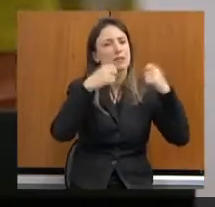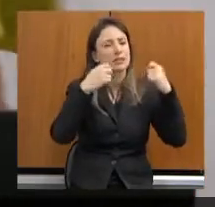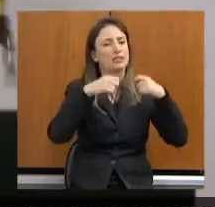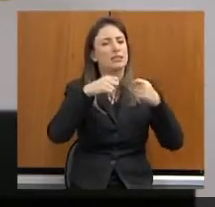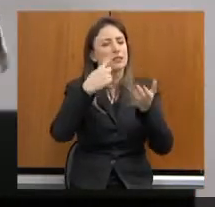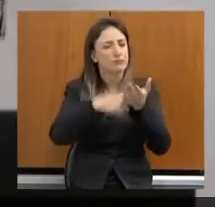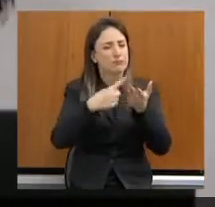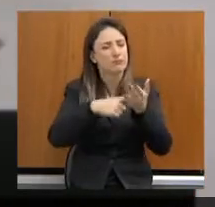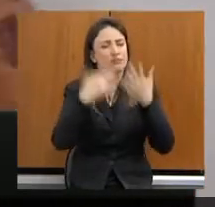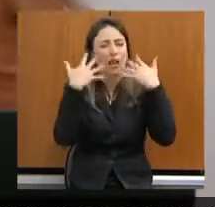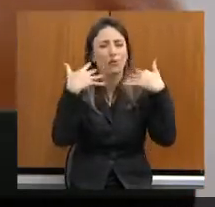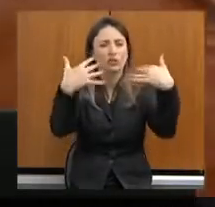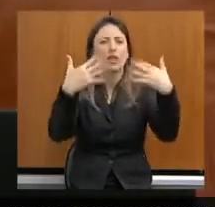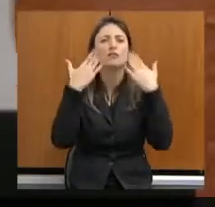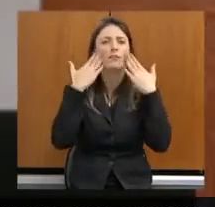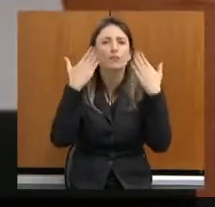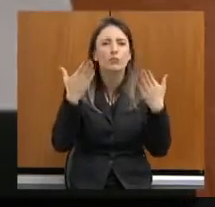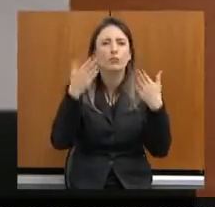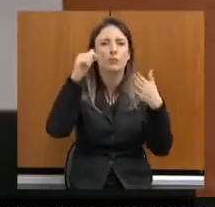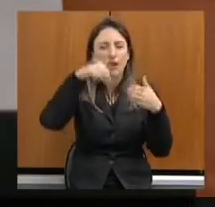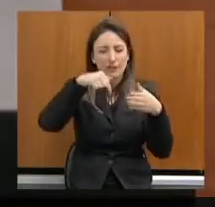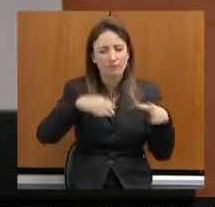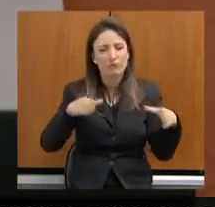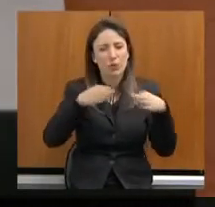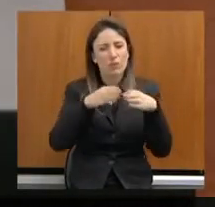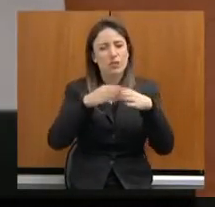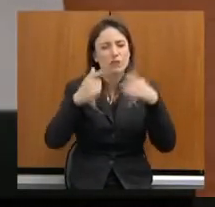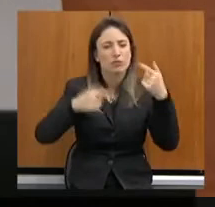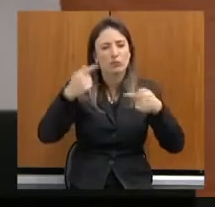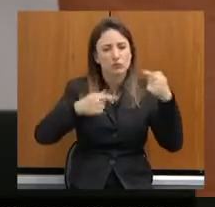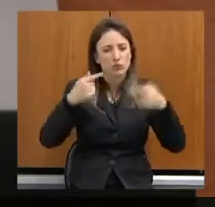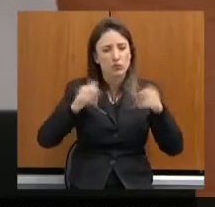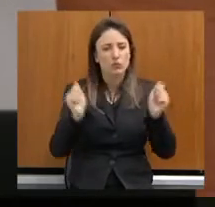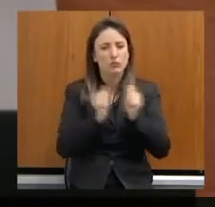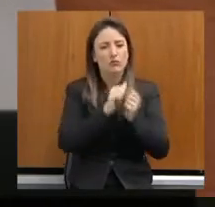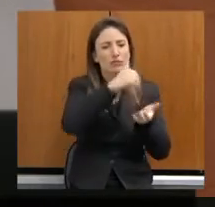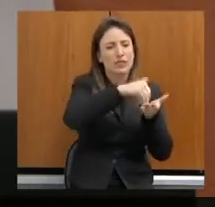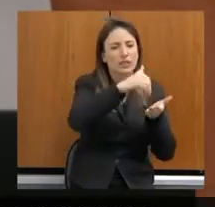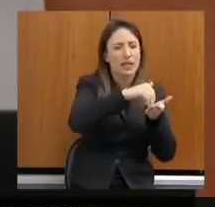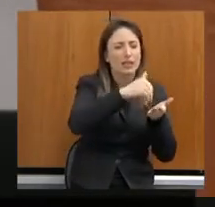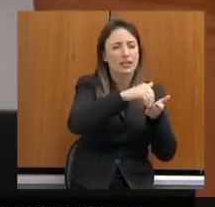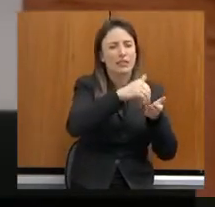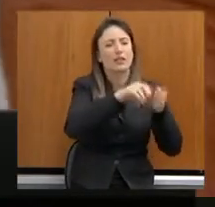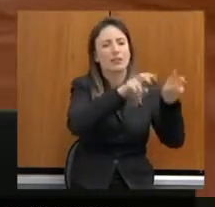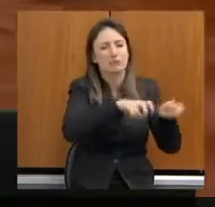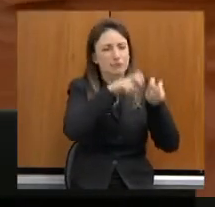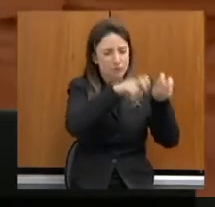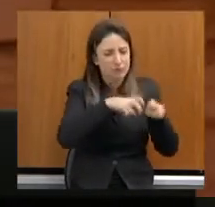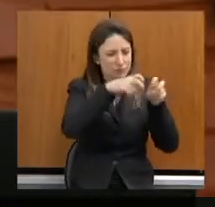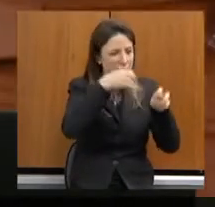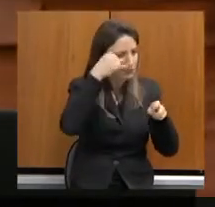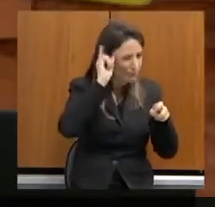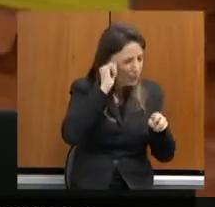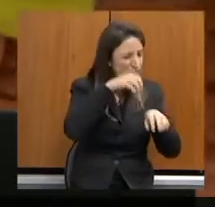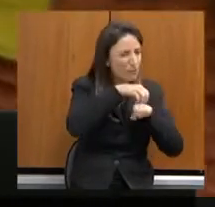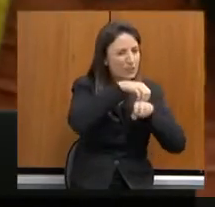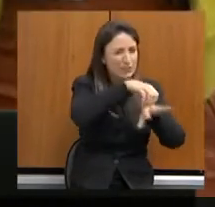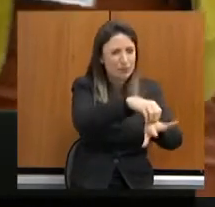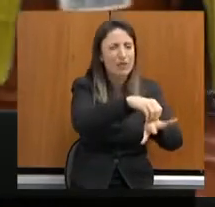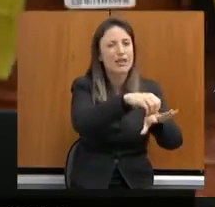para nesta comissão para debater com a Secretaria de Estado da agricultura pecuária e Abastecimento